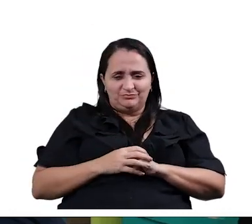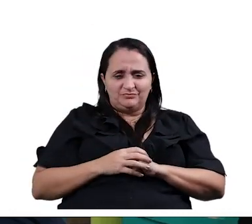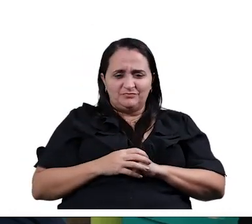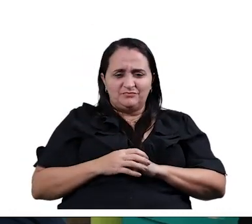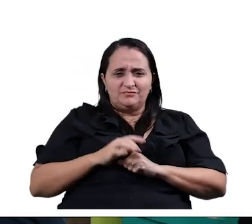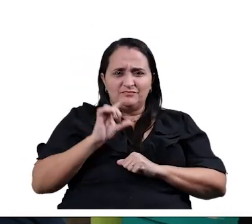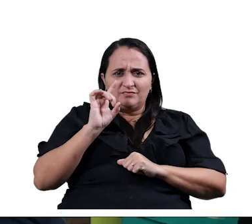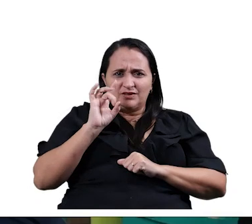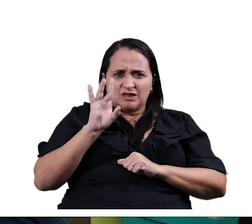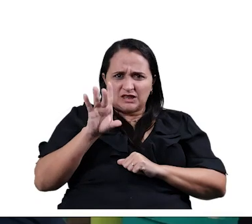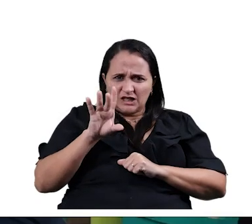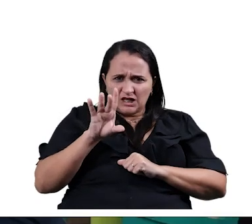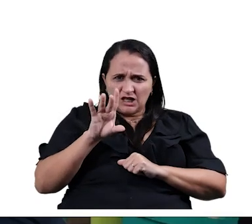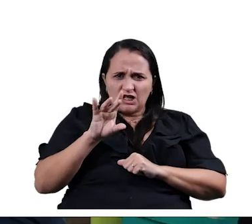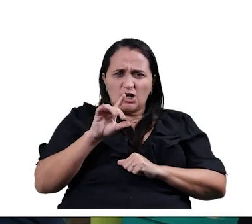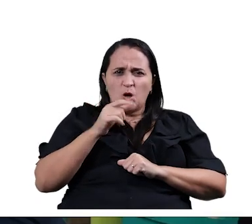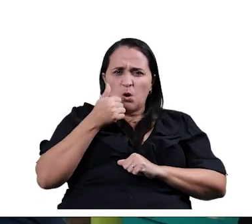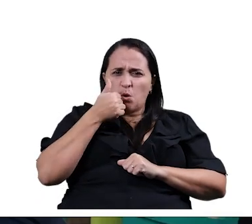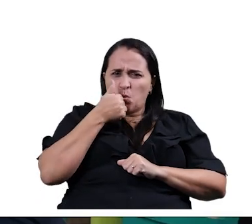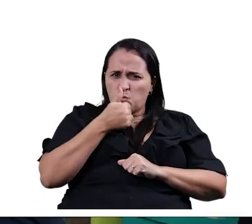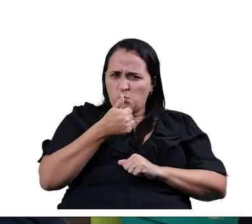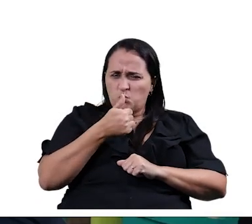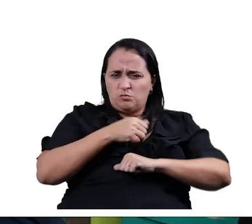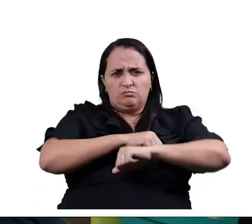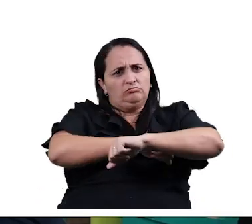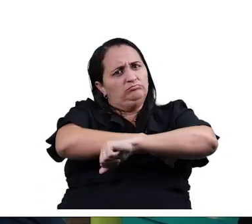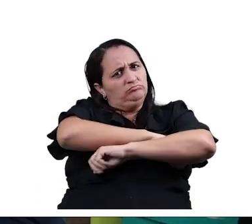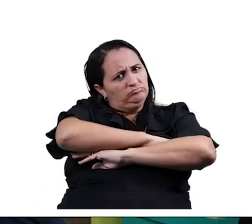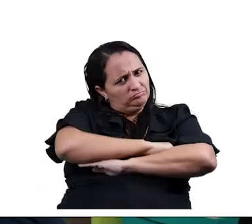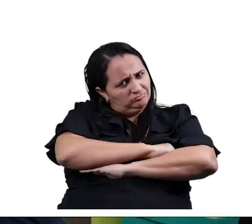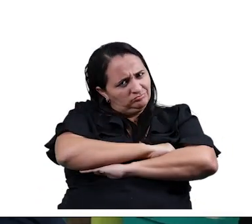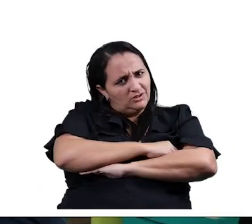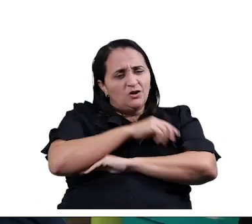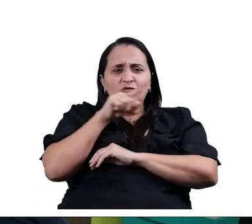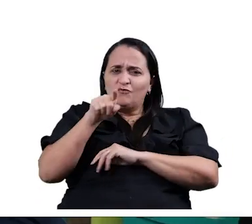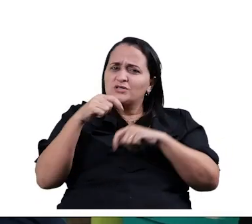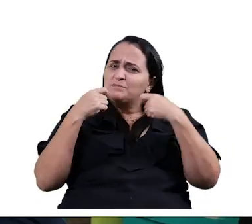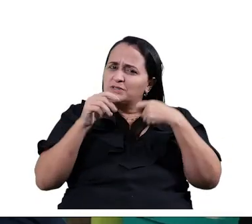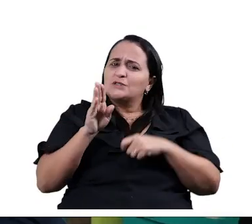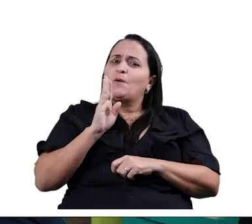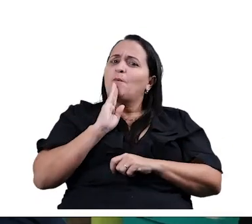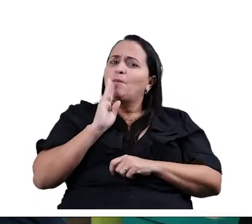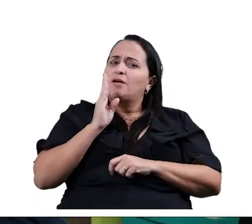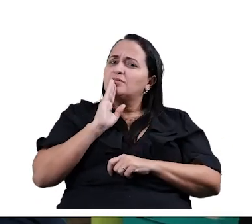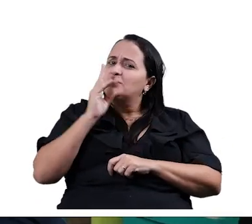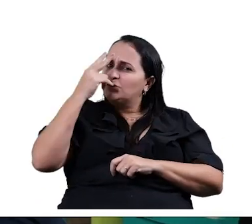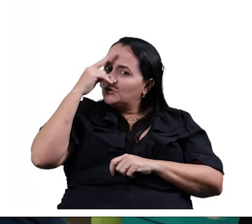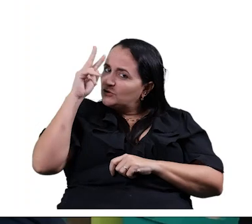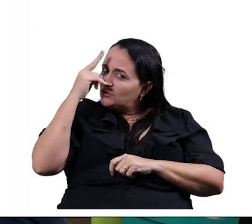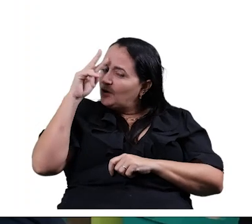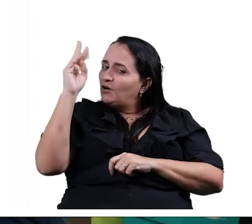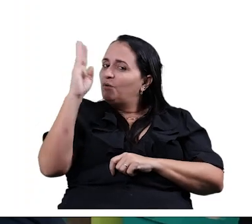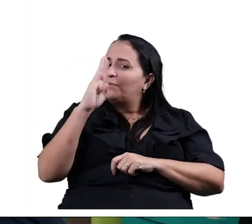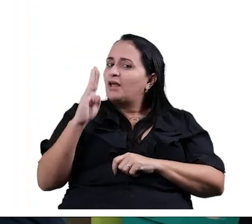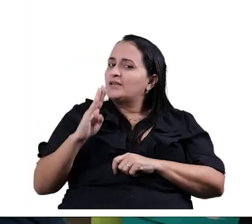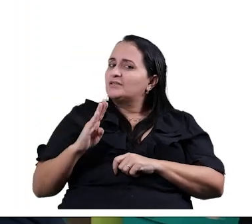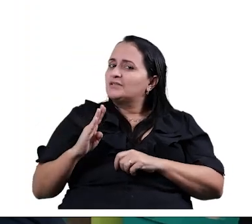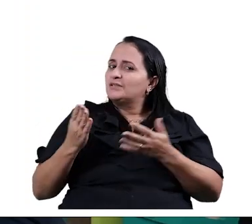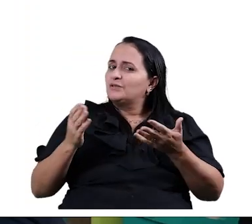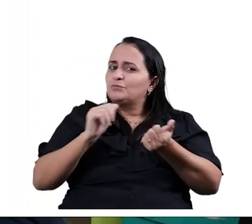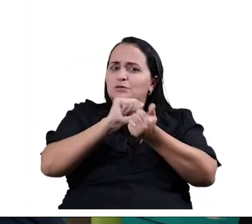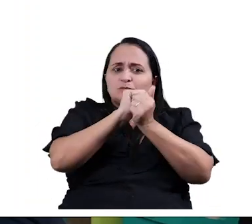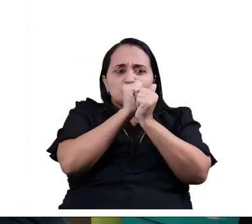conhece apenas um, você está devendo, viu? Tem que conhecer mais a nossa história.